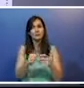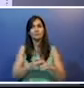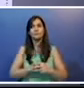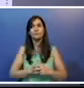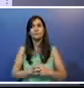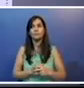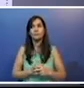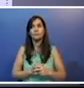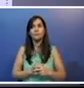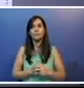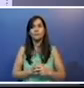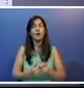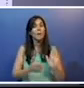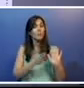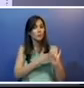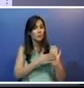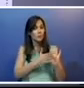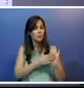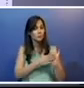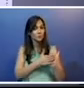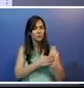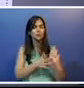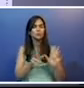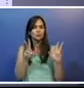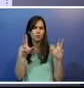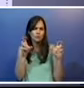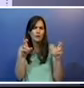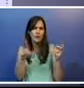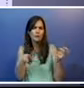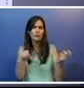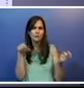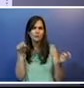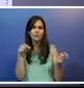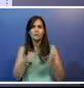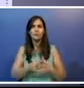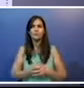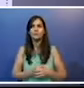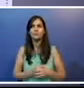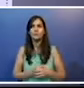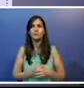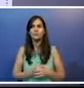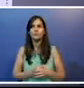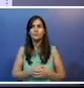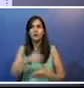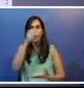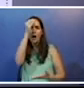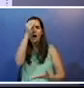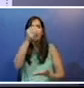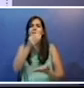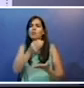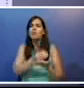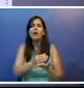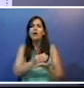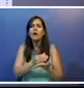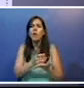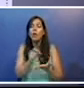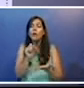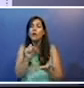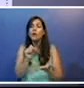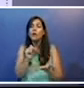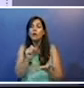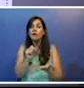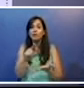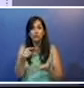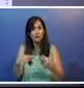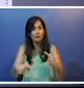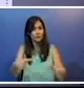anote. Proposta escolhida, qual é a proposta que vocês vão colocar. Tese, o que vocês vão defender? Ou